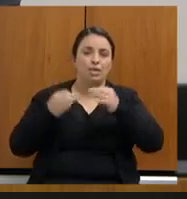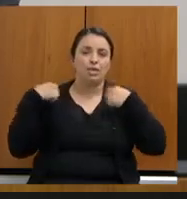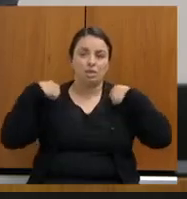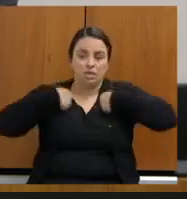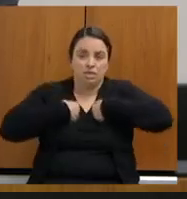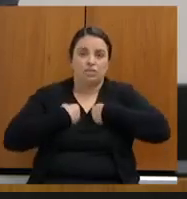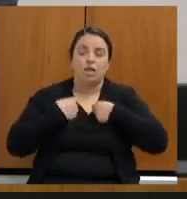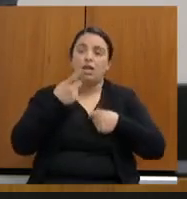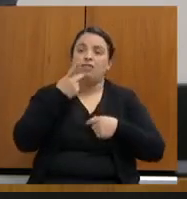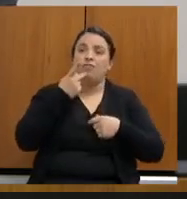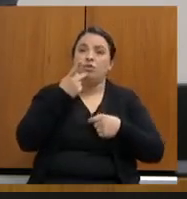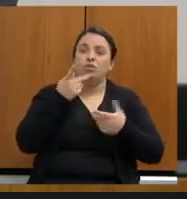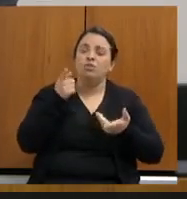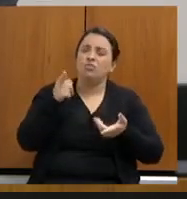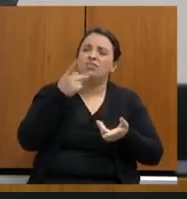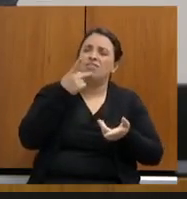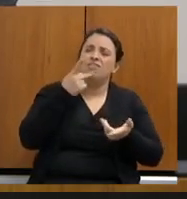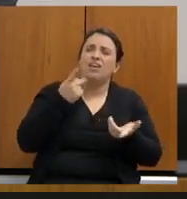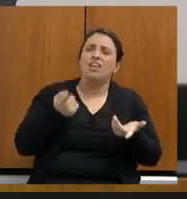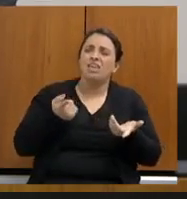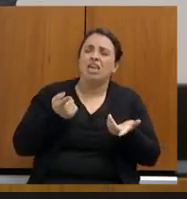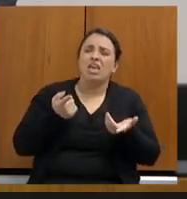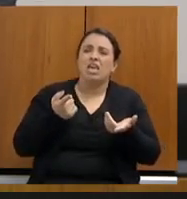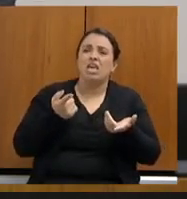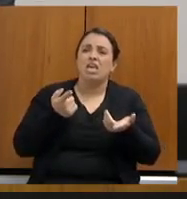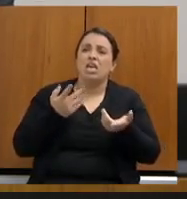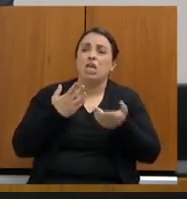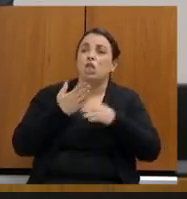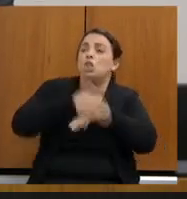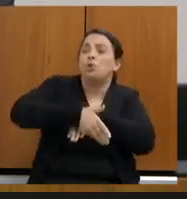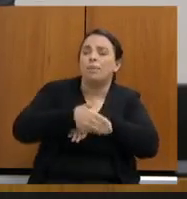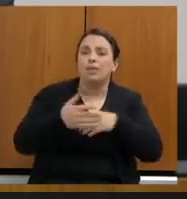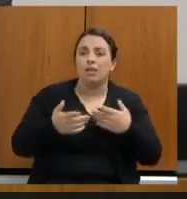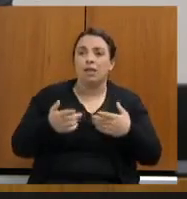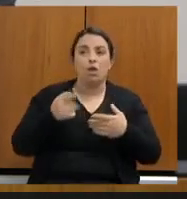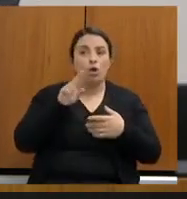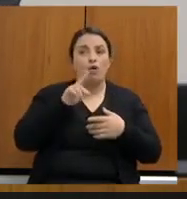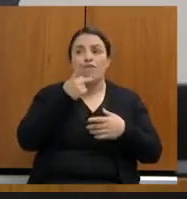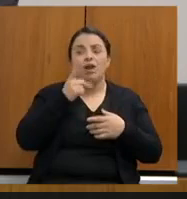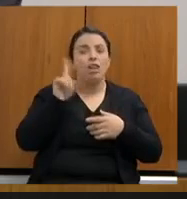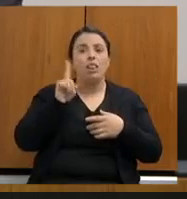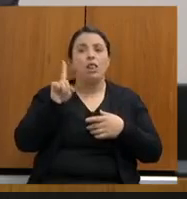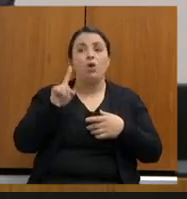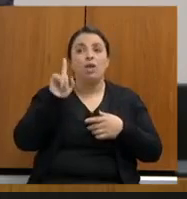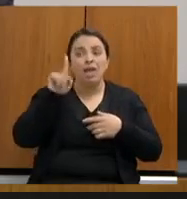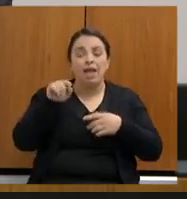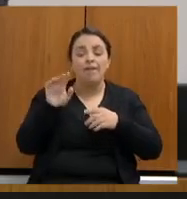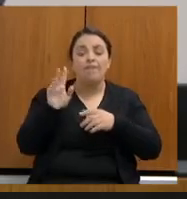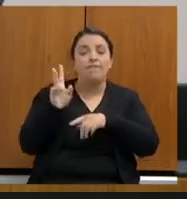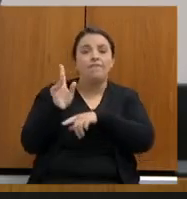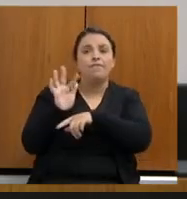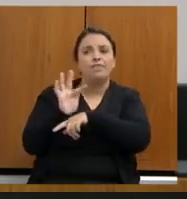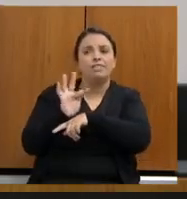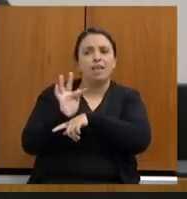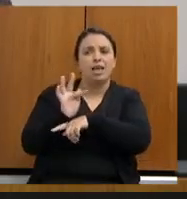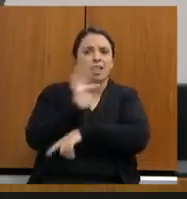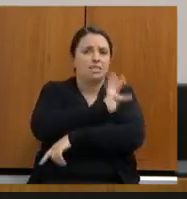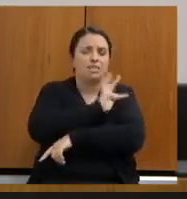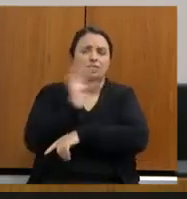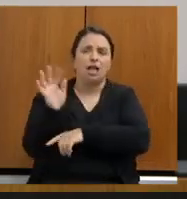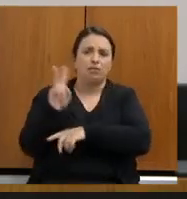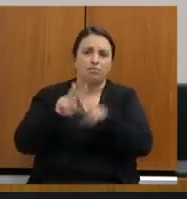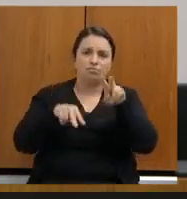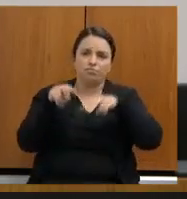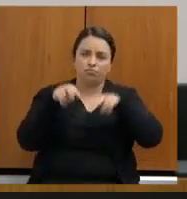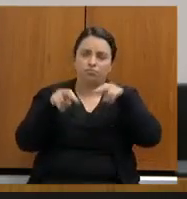intrometer que for a palavra que o juiz usou Nossa onde fiscalizar e eu ver como se fosse hoje está consignados mas